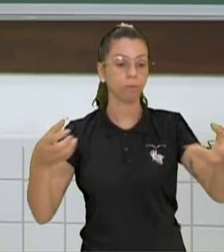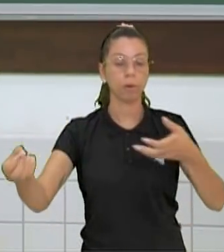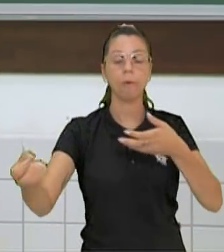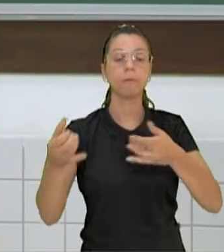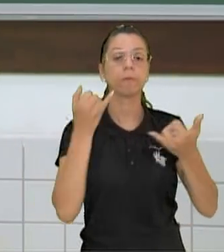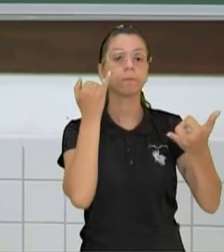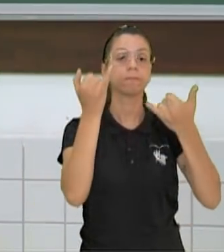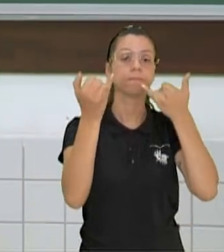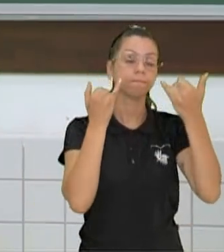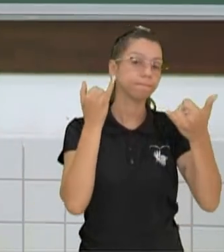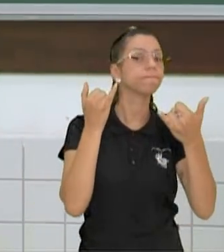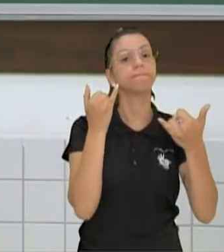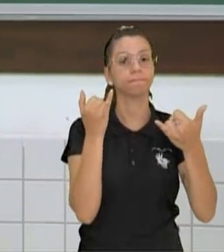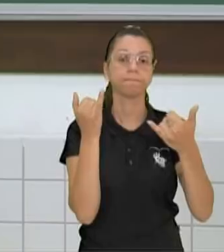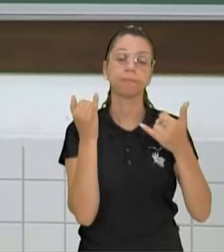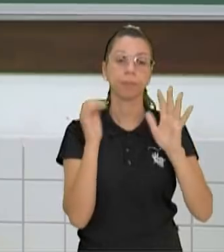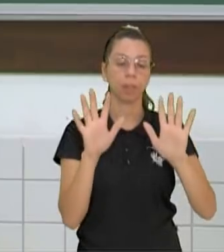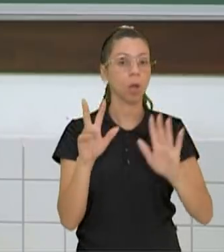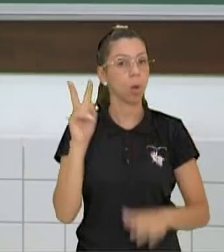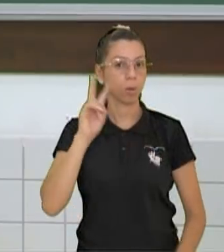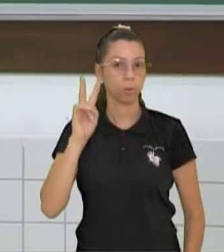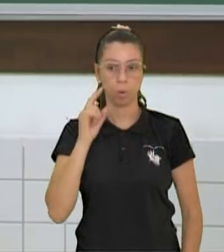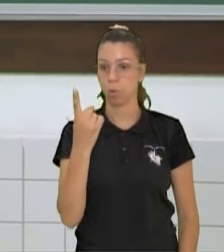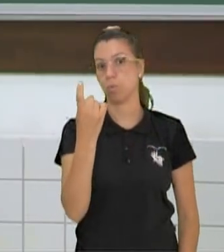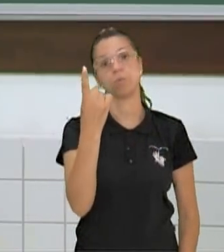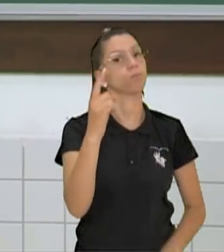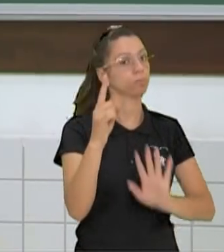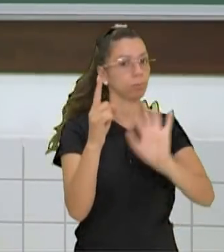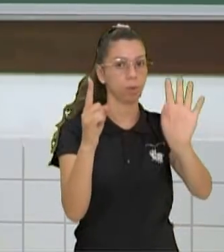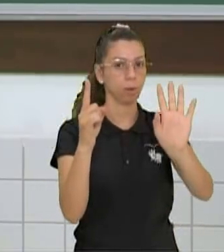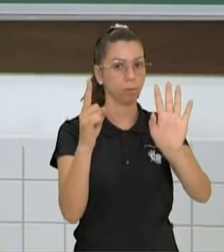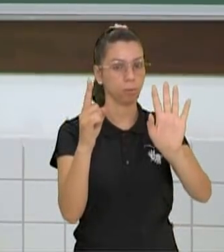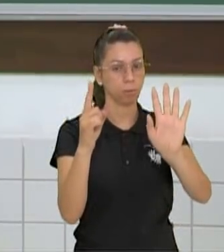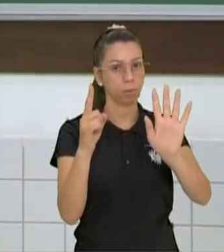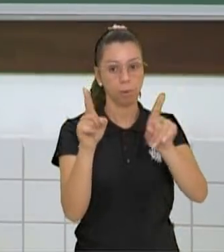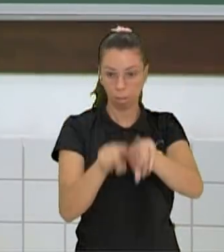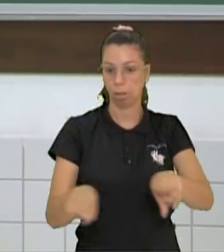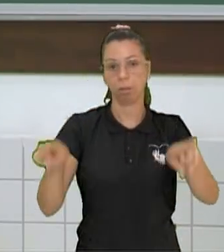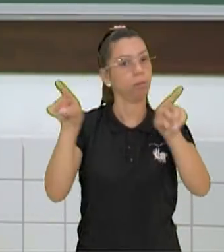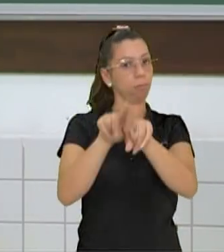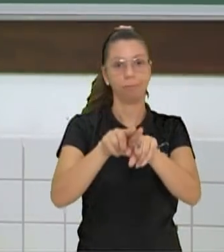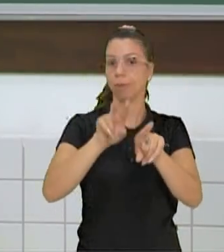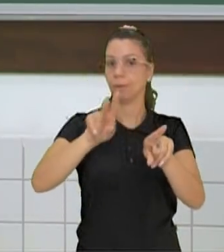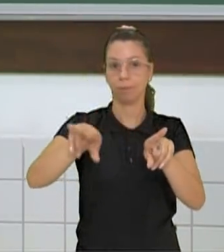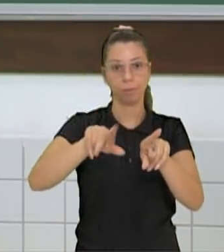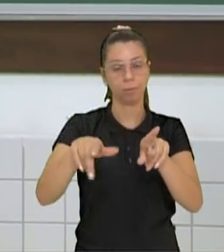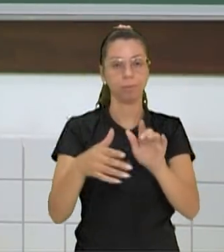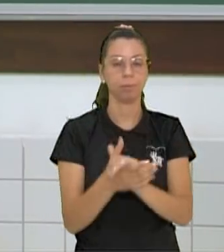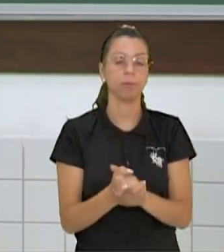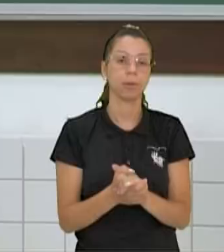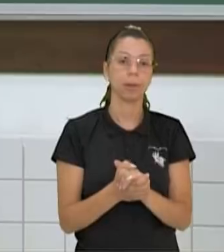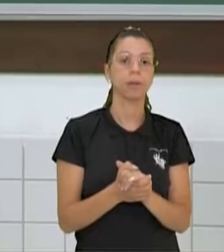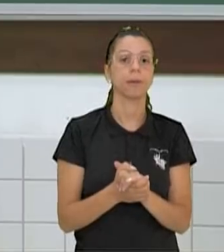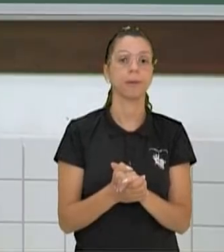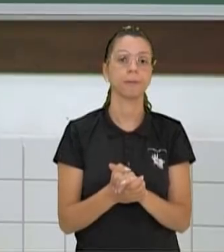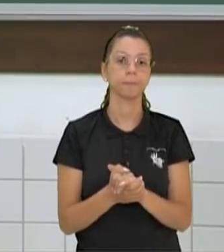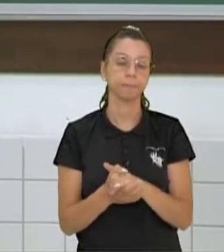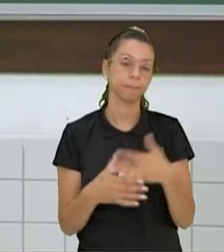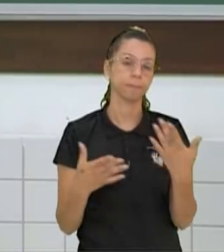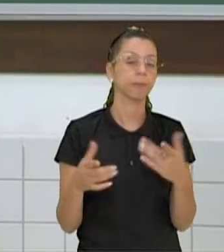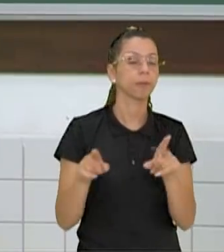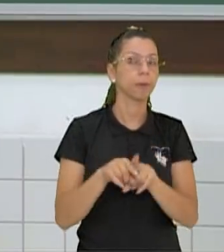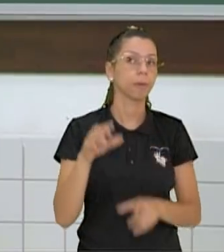e trazer uma nova versão. Então a história não é única e nem irrepetível. Como diria Walter Benjamin, um